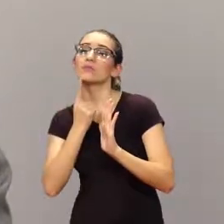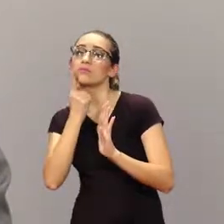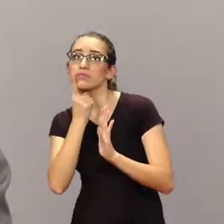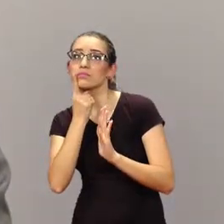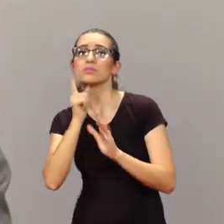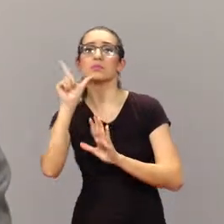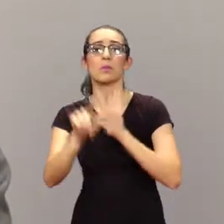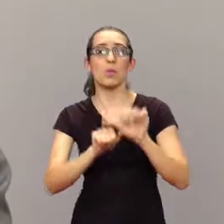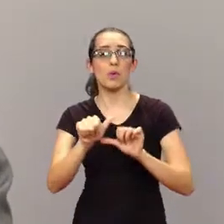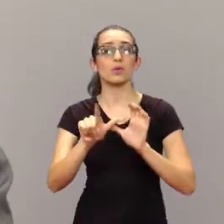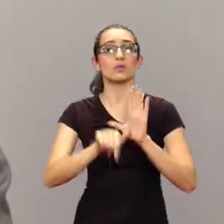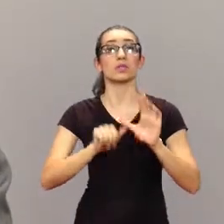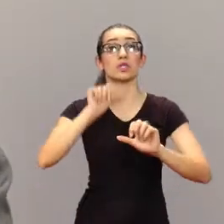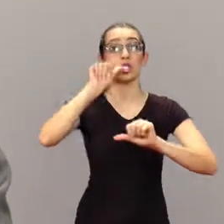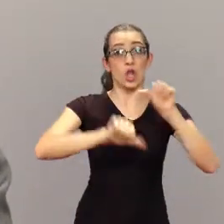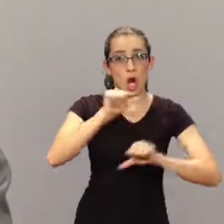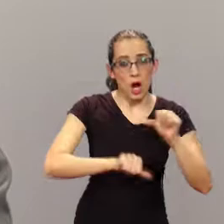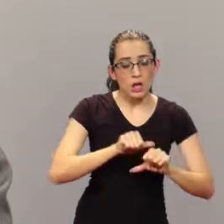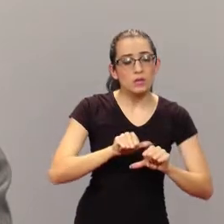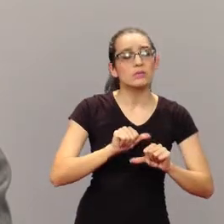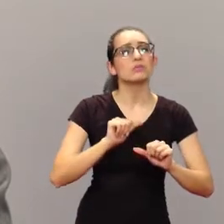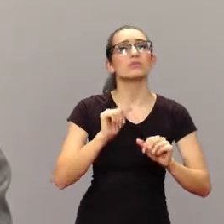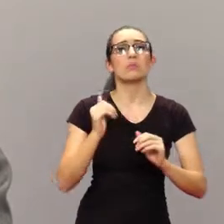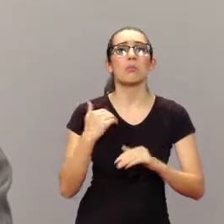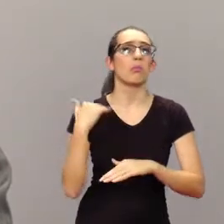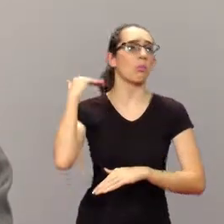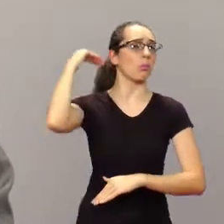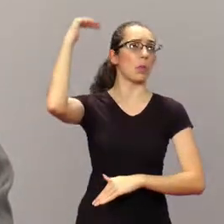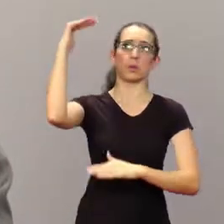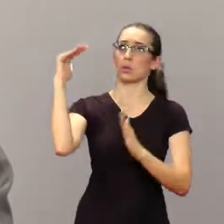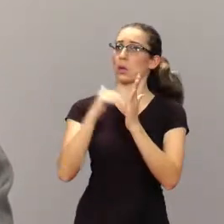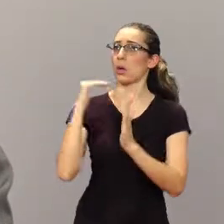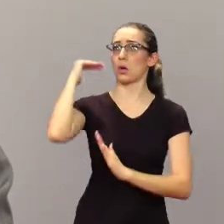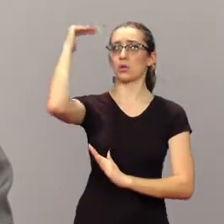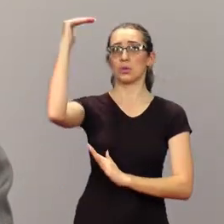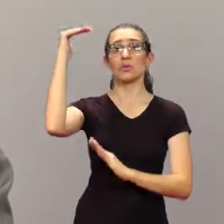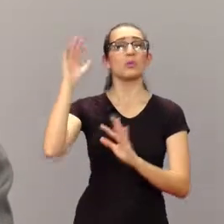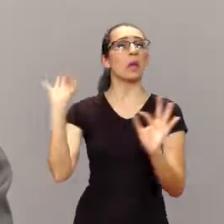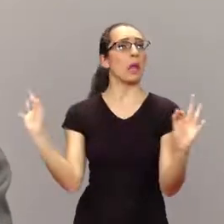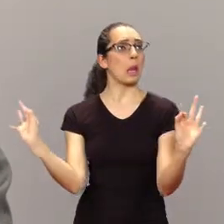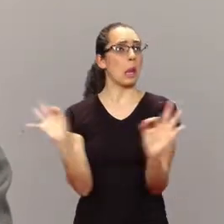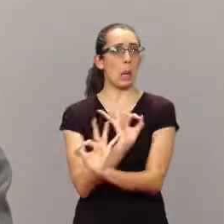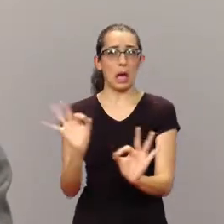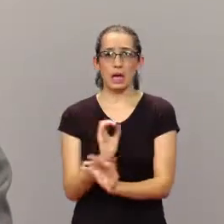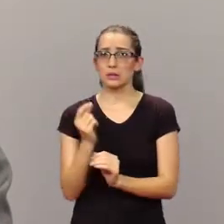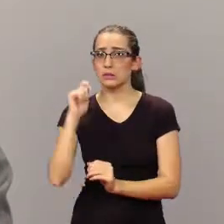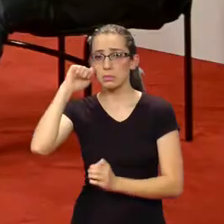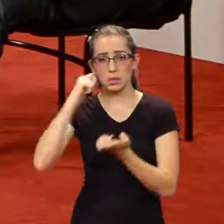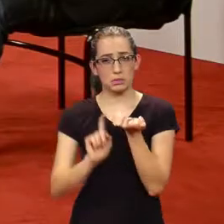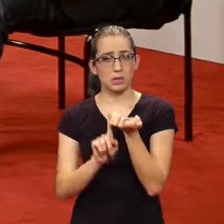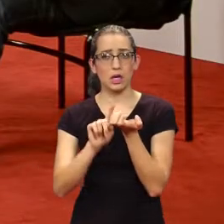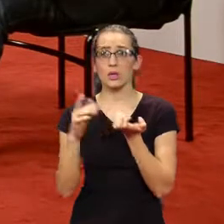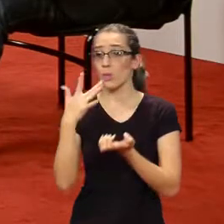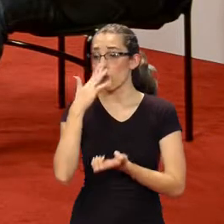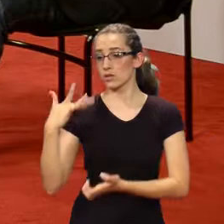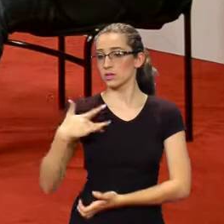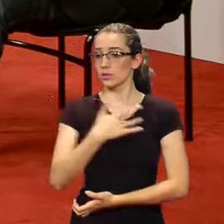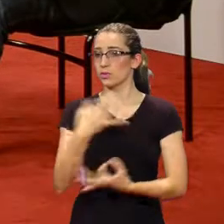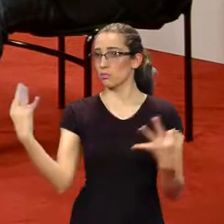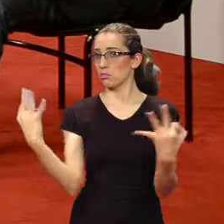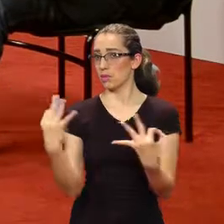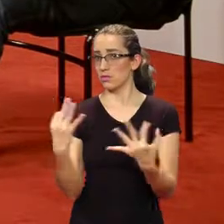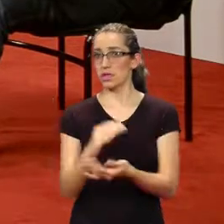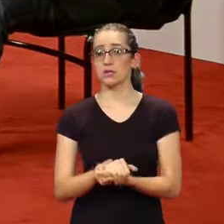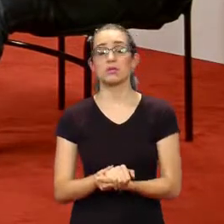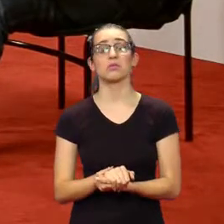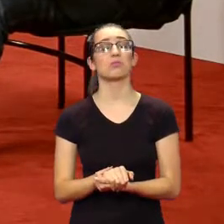ter tido experiência de cárie e permanecer durante toda a sua vida com saúde bucal. Isso é perfeitamente possível. E isso,